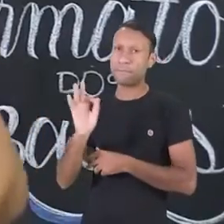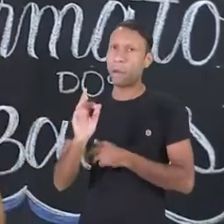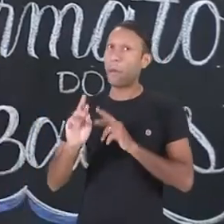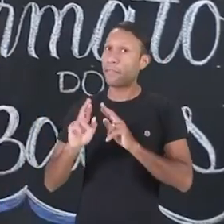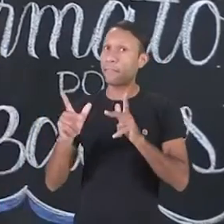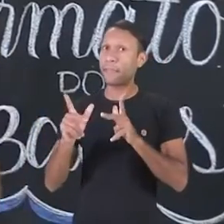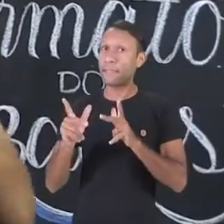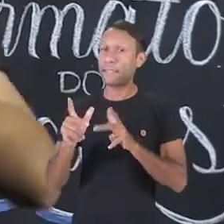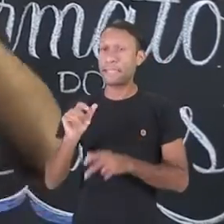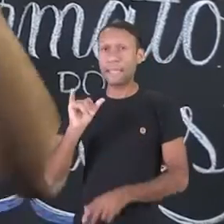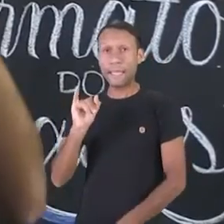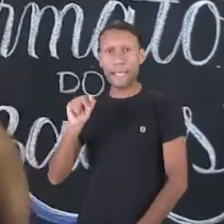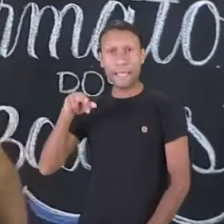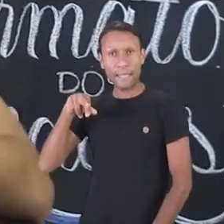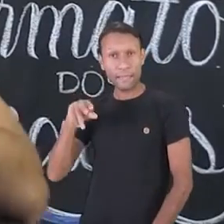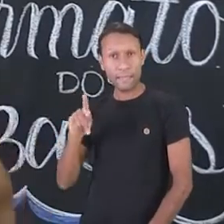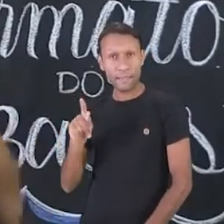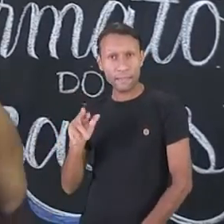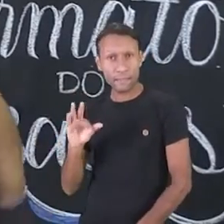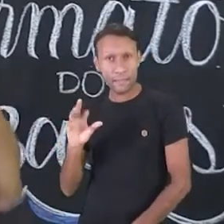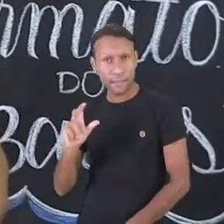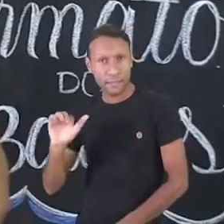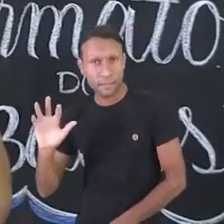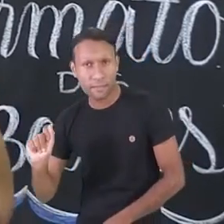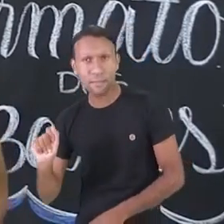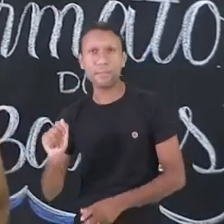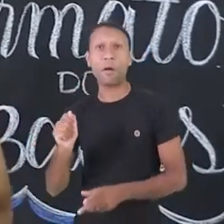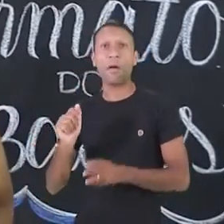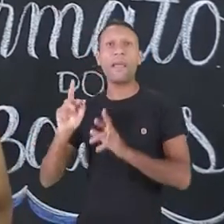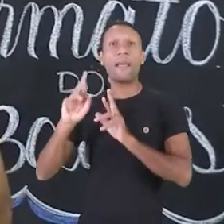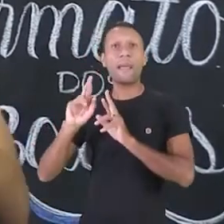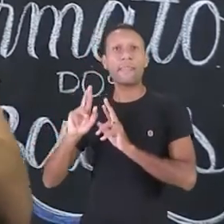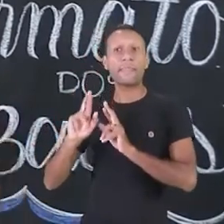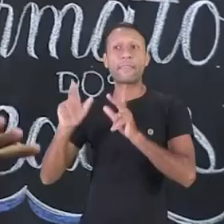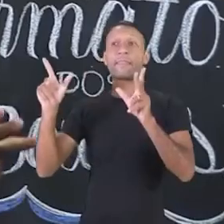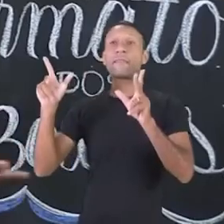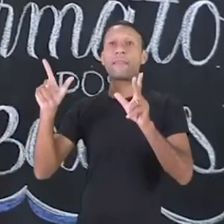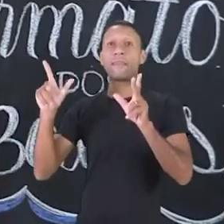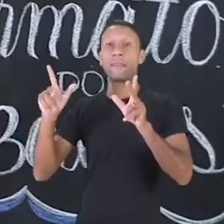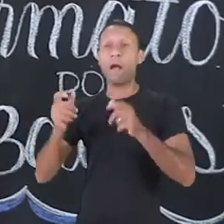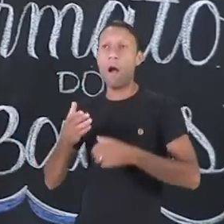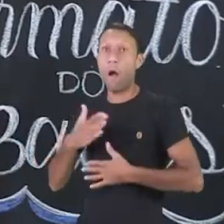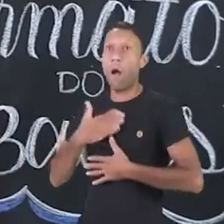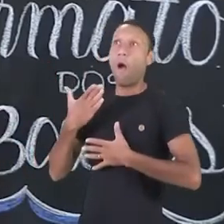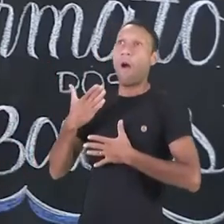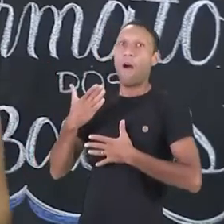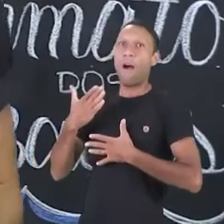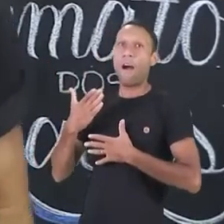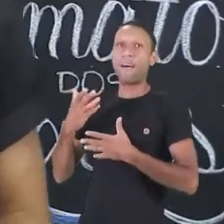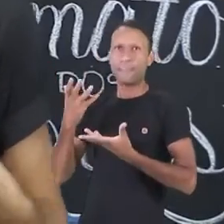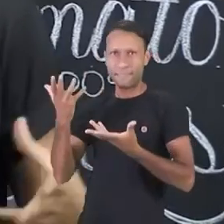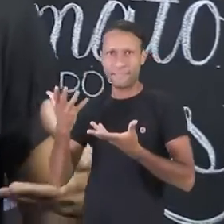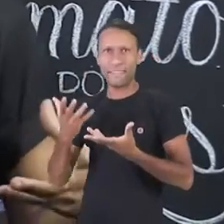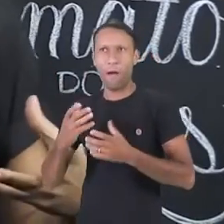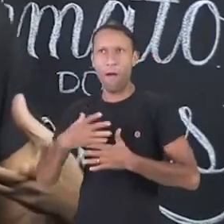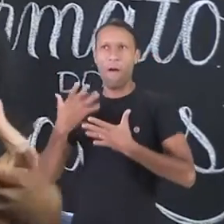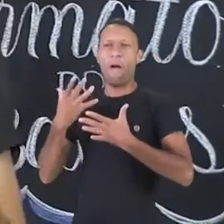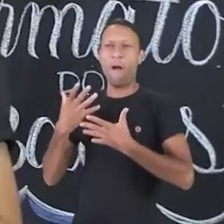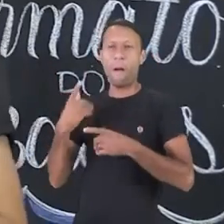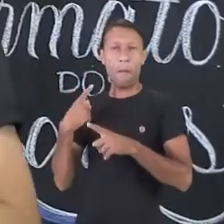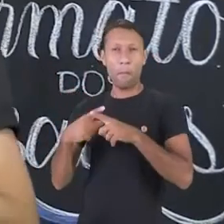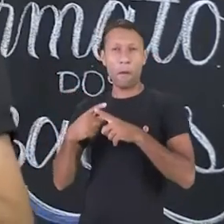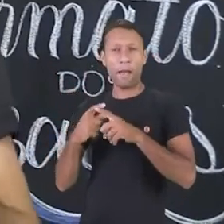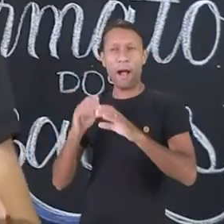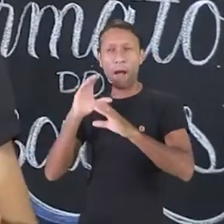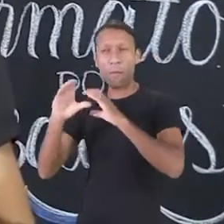como essas expressões que a gente utiliza muito nas histórias e que hoje em dia a gente tem um recurso muito interessante na comunicação